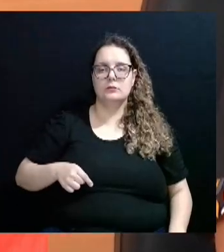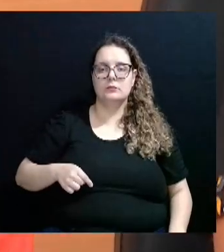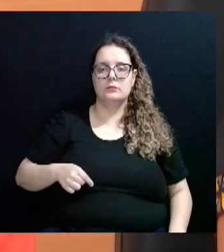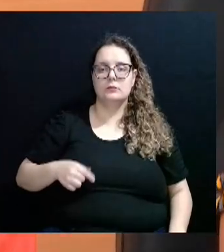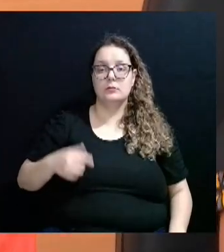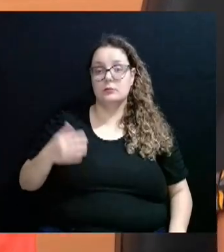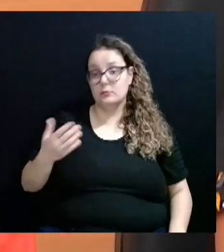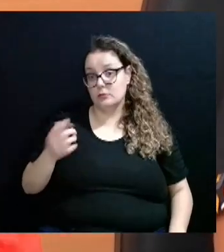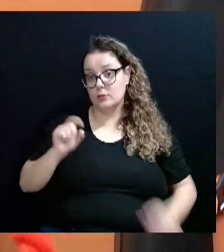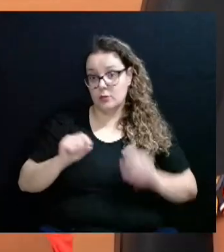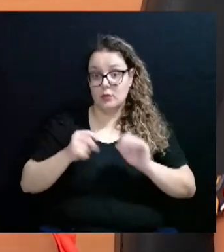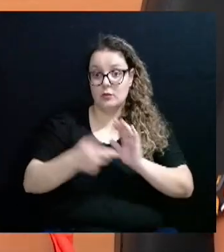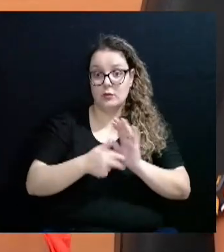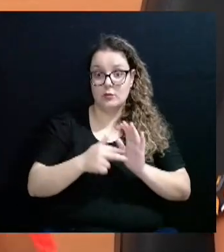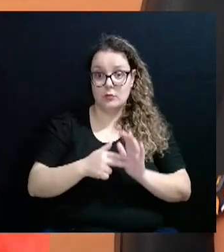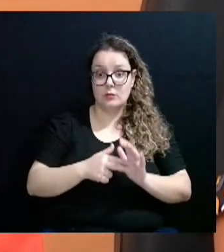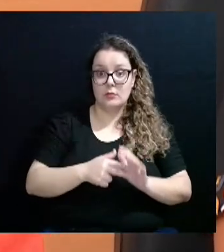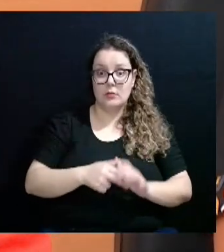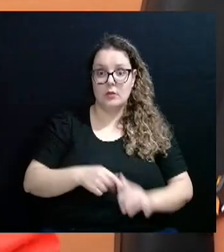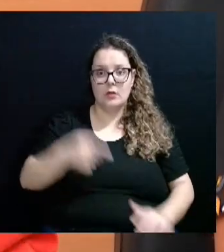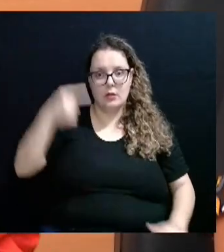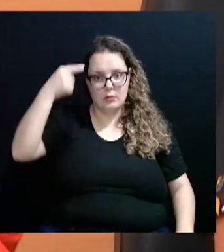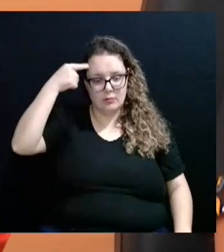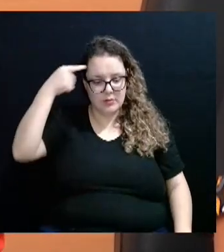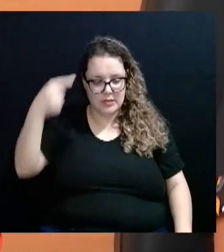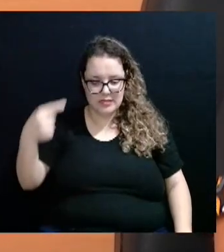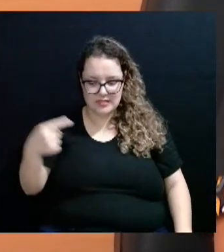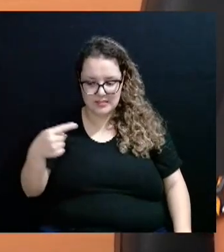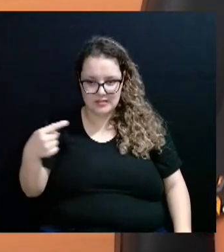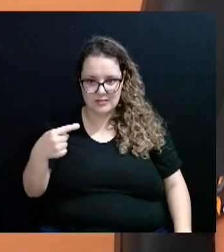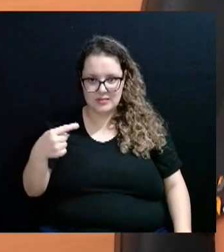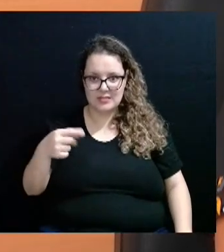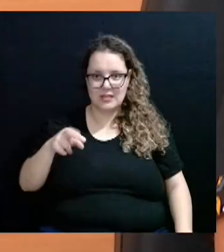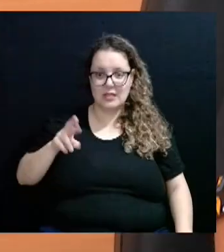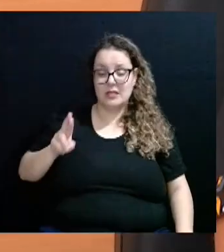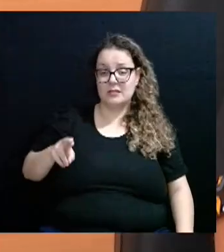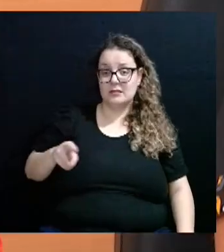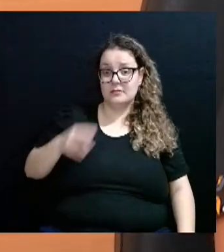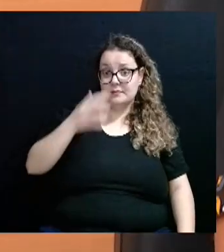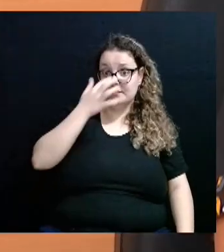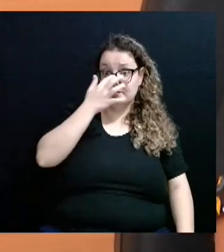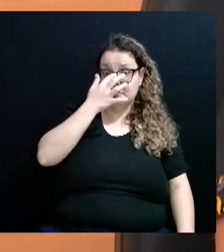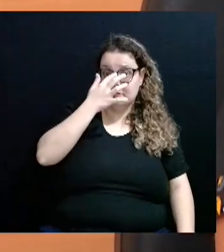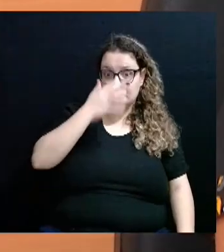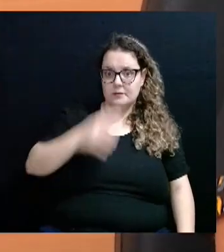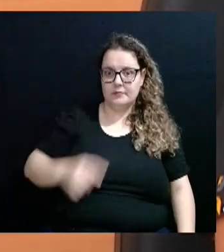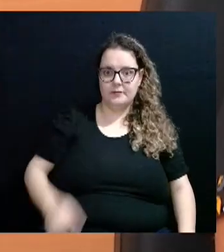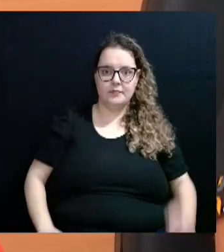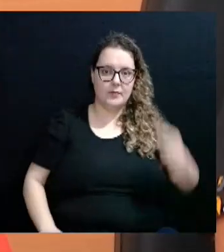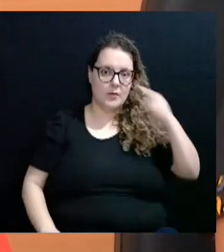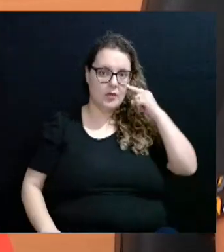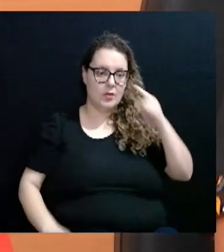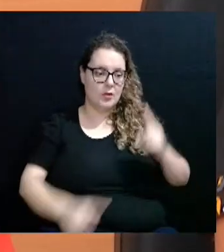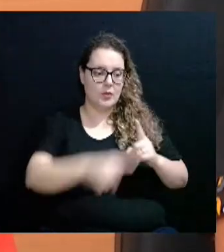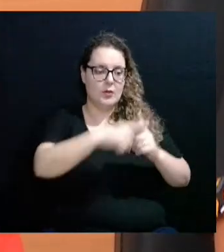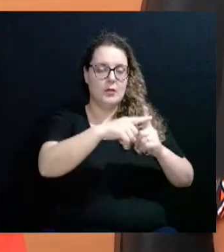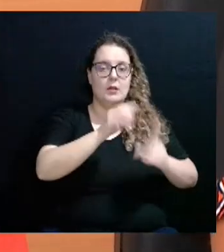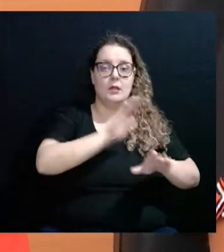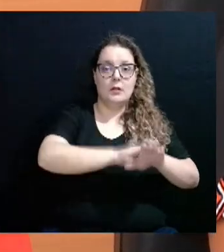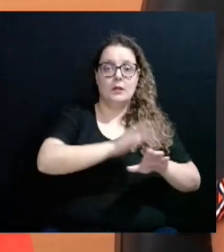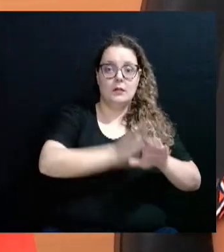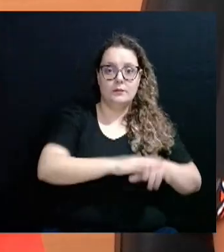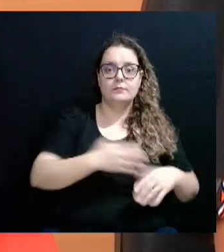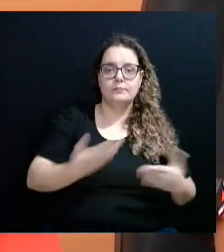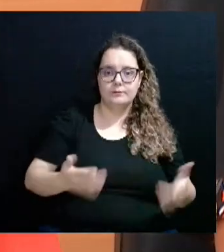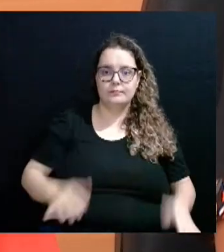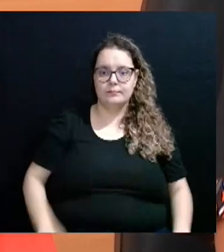é pessimista na razão e otimista na ação. É uma política que acredita